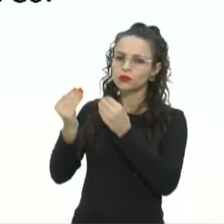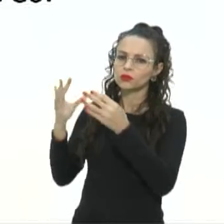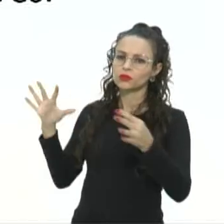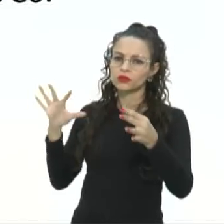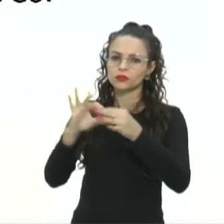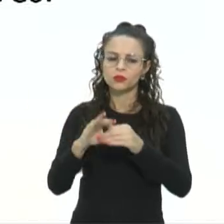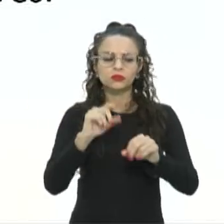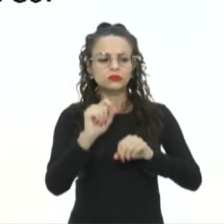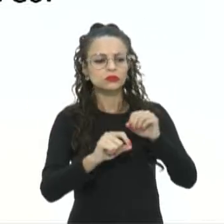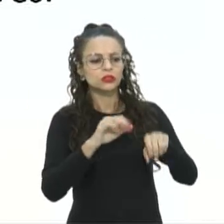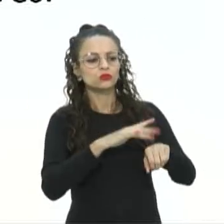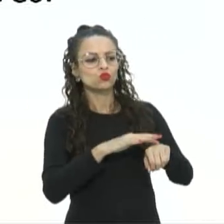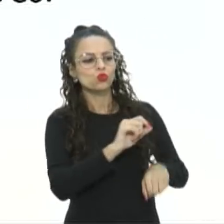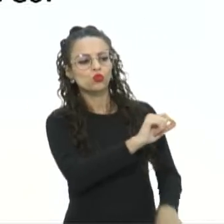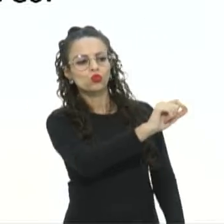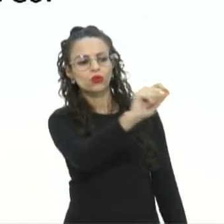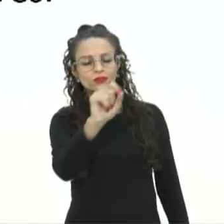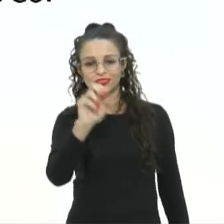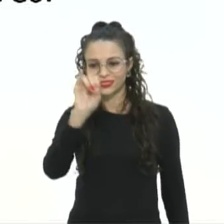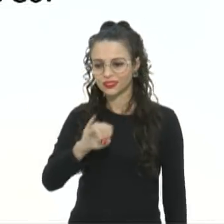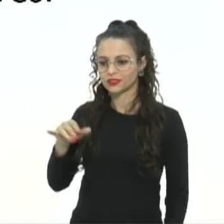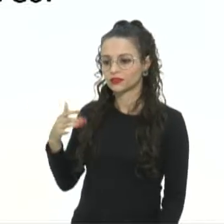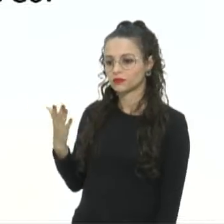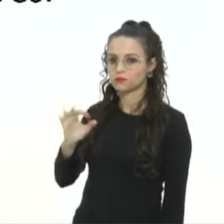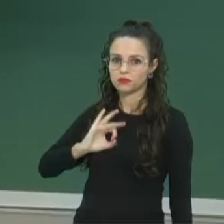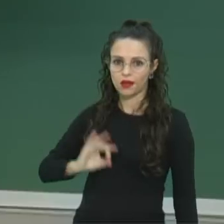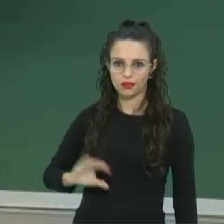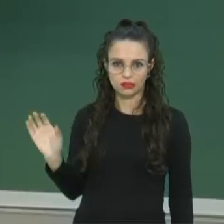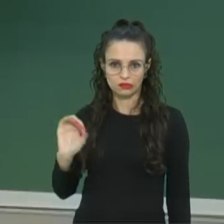aos doentes na ausência dos padres. Né?